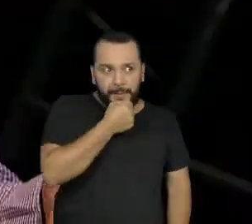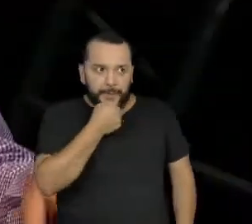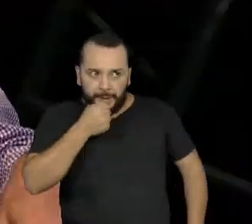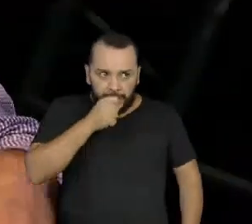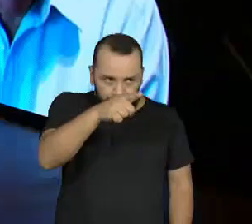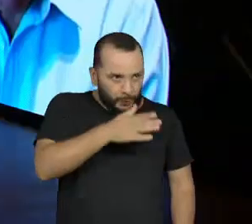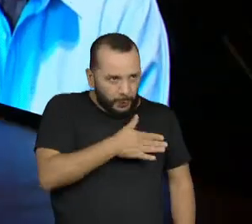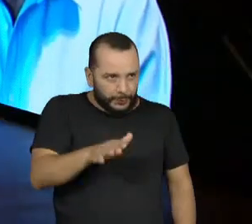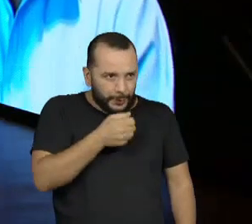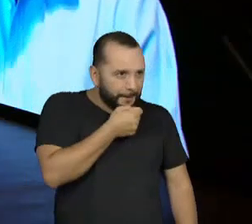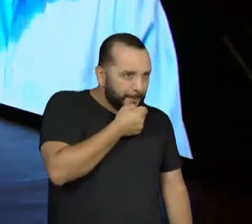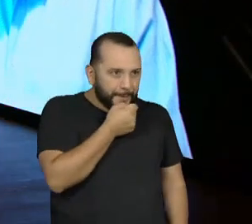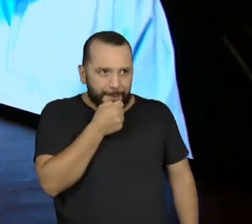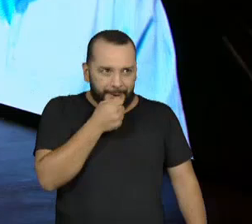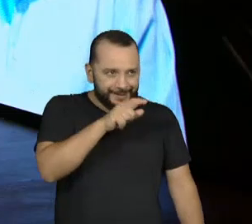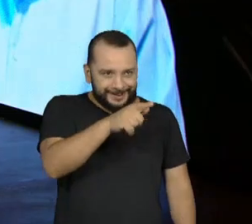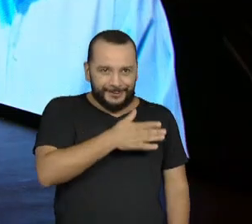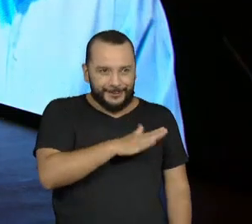ideia?